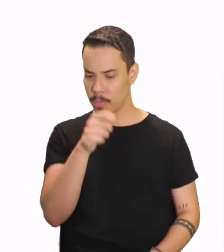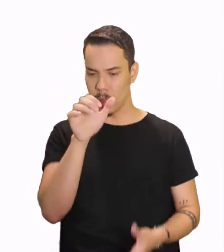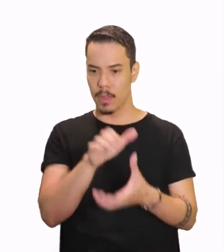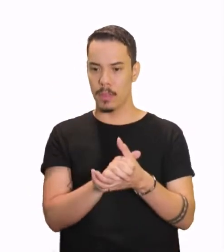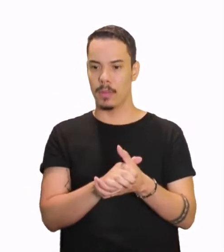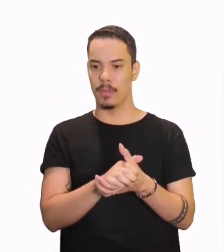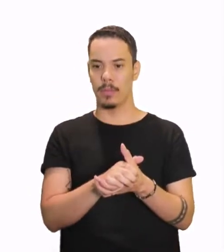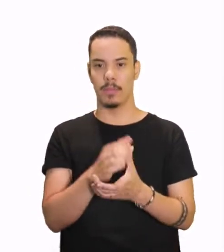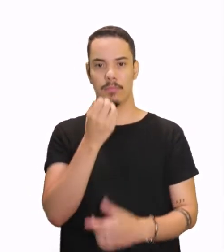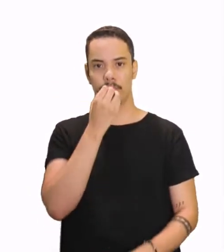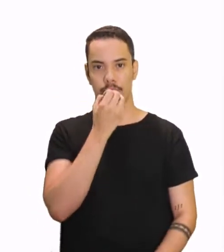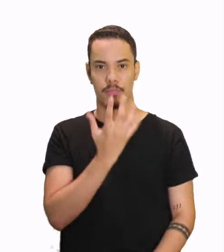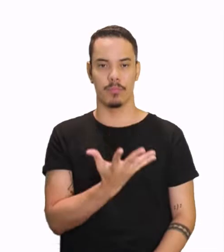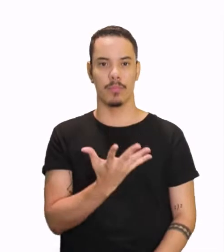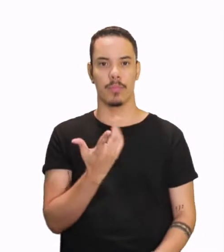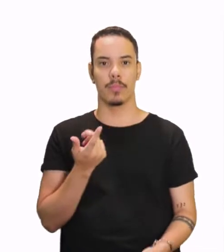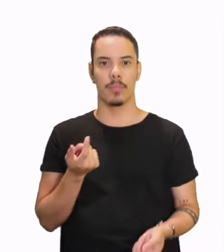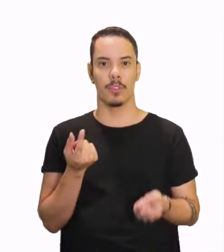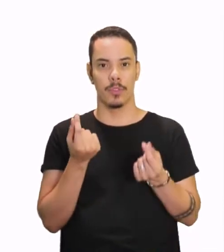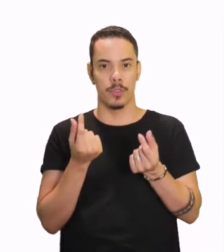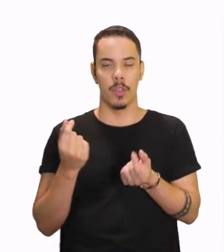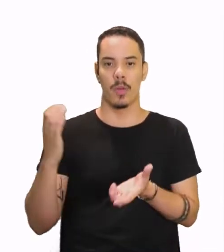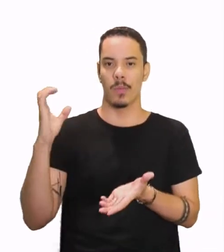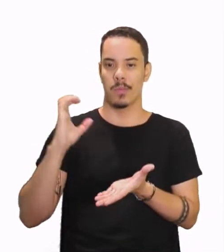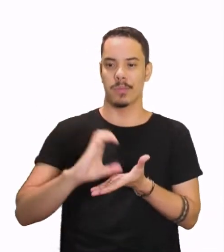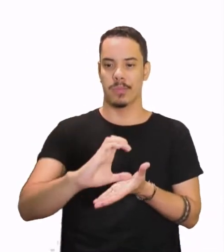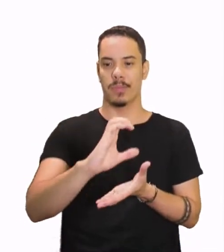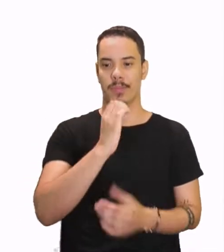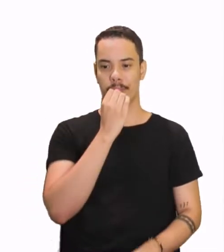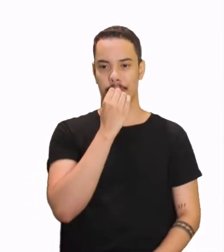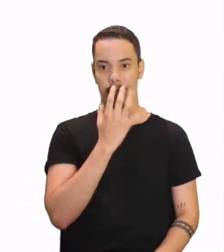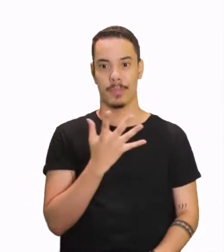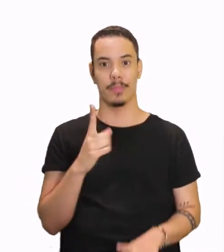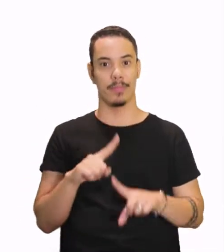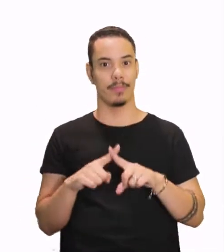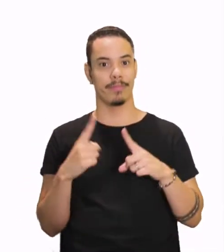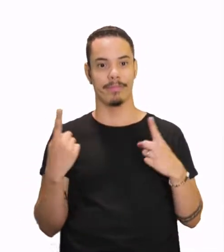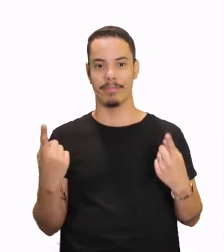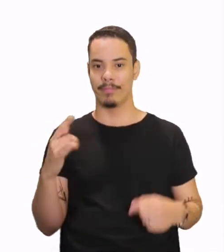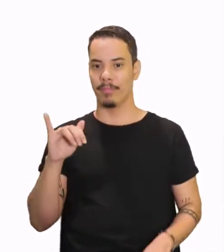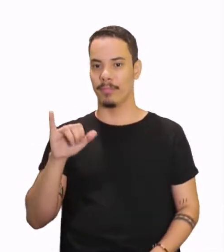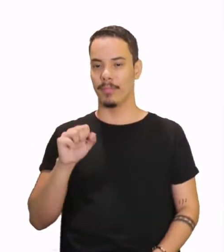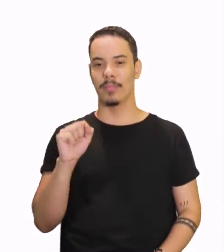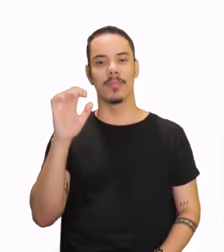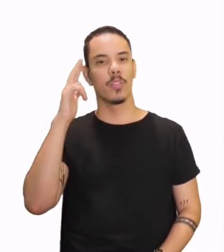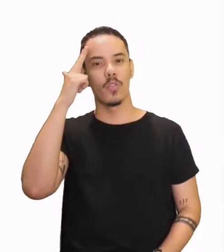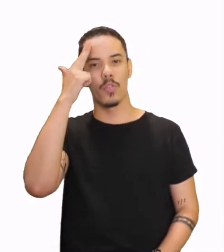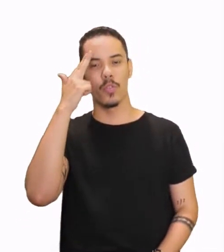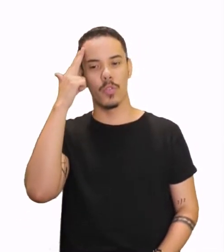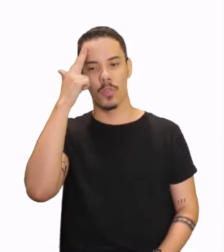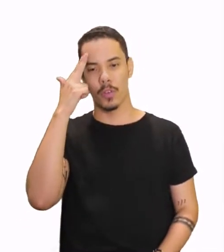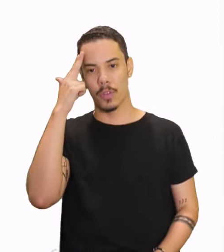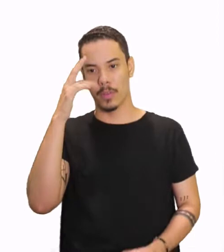adequado, que a sustente financeiramente. Mas Inês sonha que seu marido queira